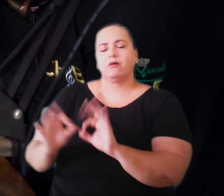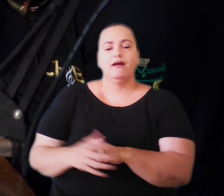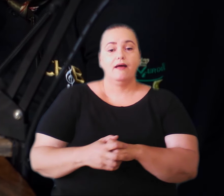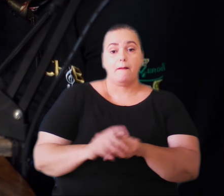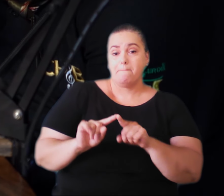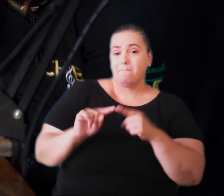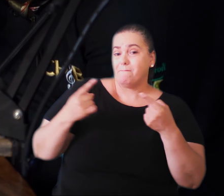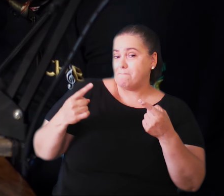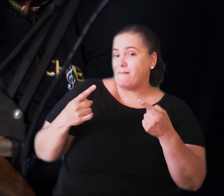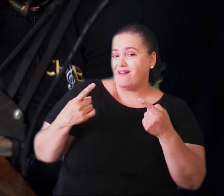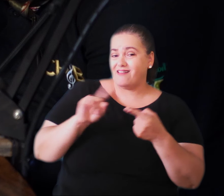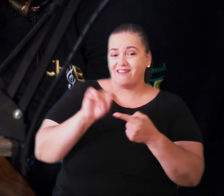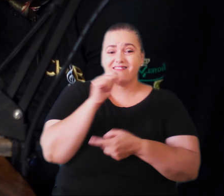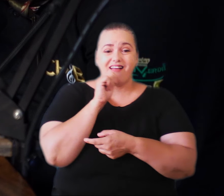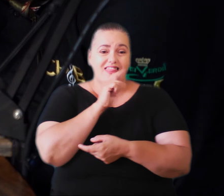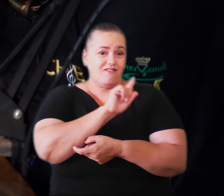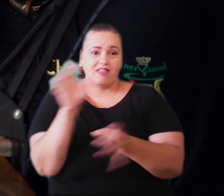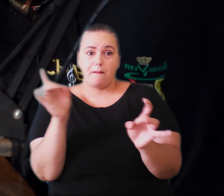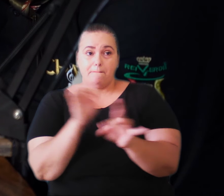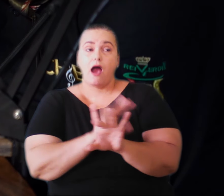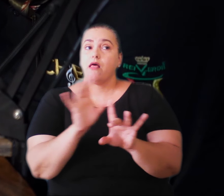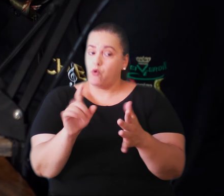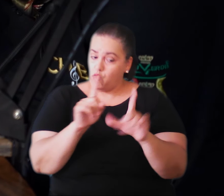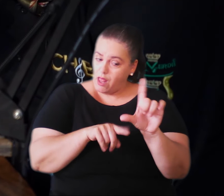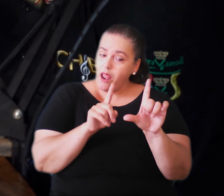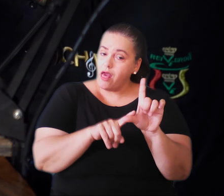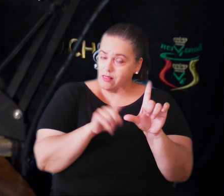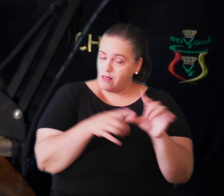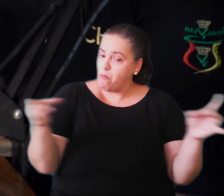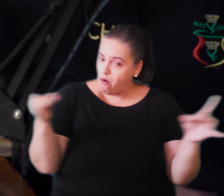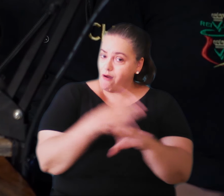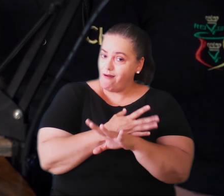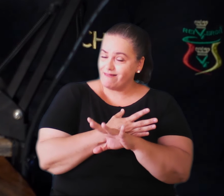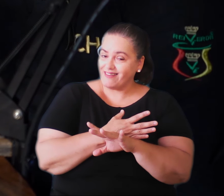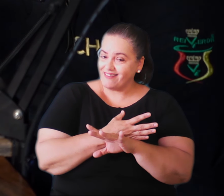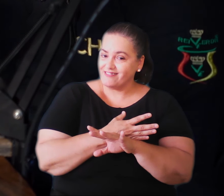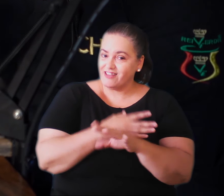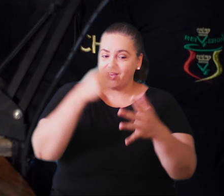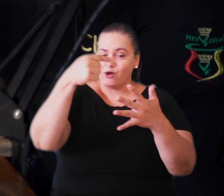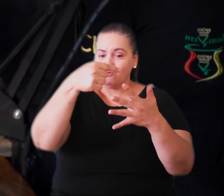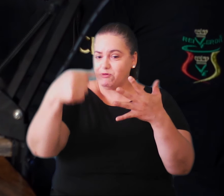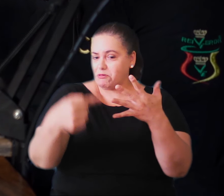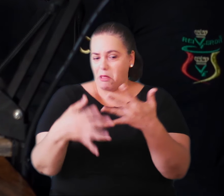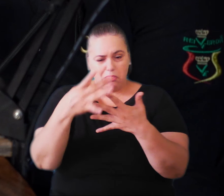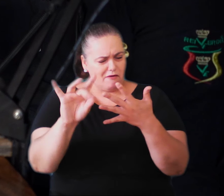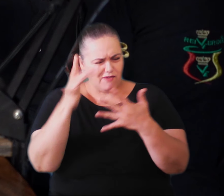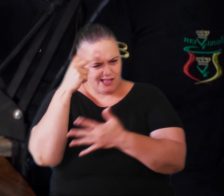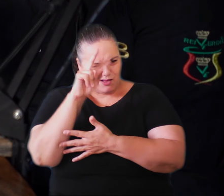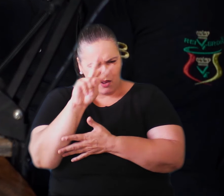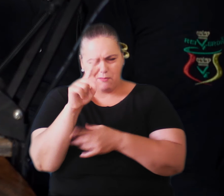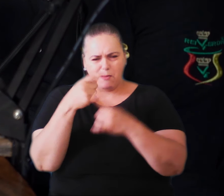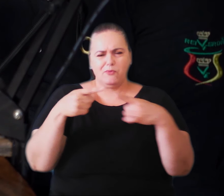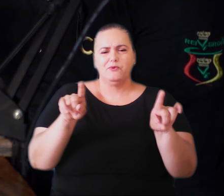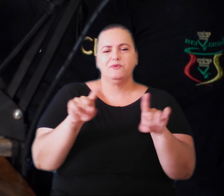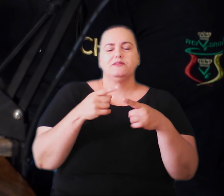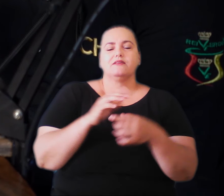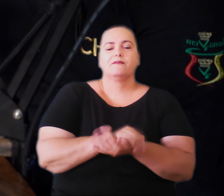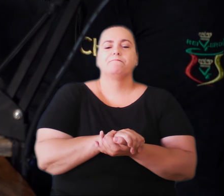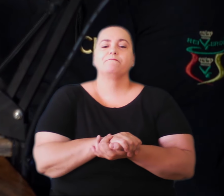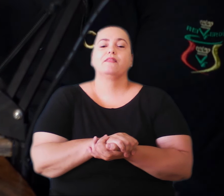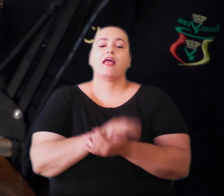tu não gravaste essa não, ainda? Não, ainda não. Mas tá pronta, prontinha, não, os detalhes eu não me lembro da música, que cantarolaste lá e foi, talvez, foi